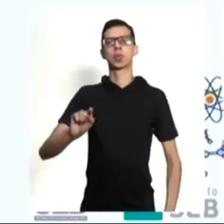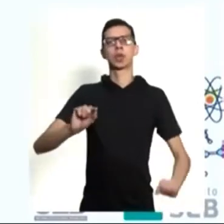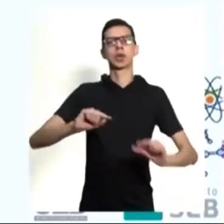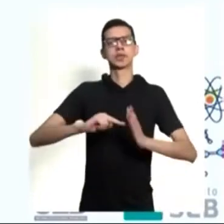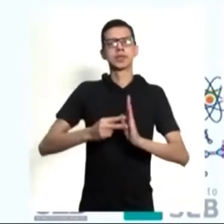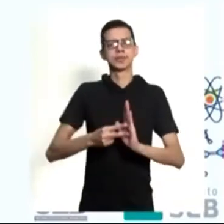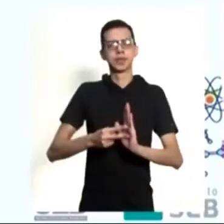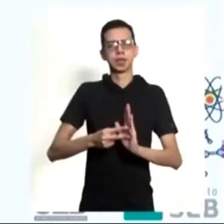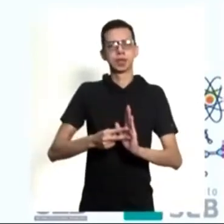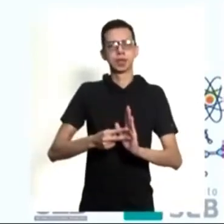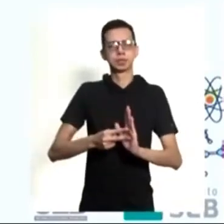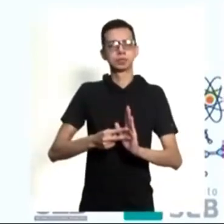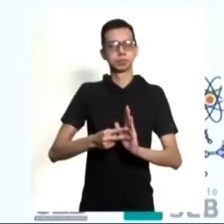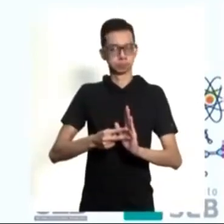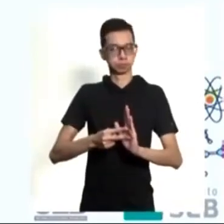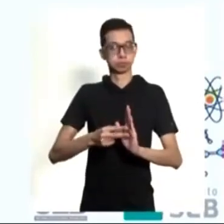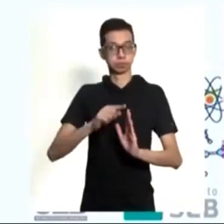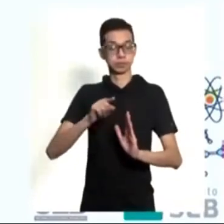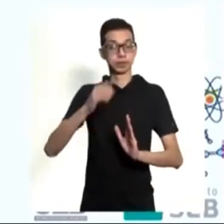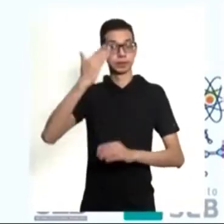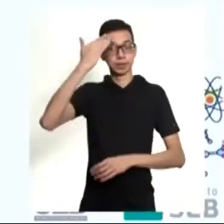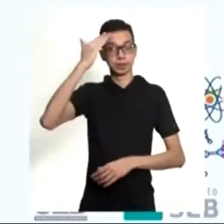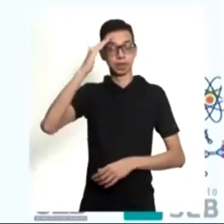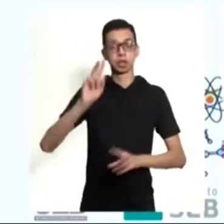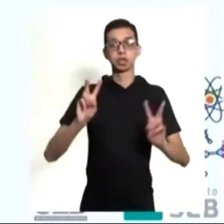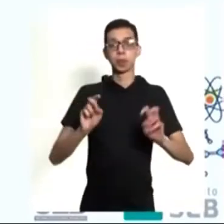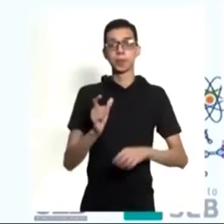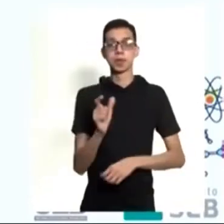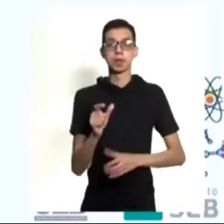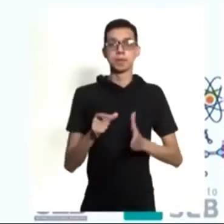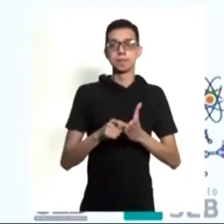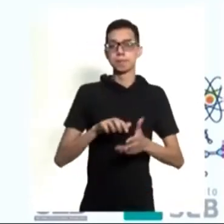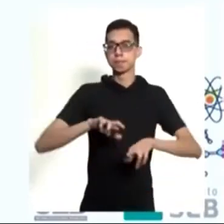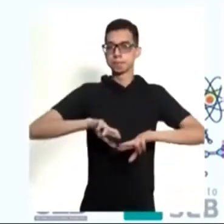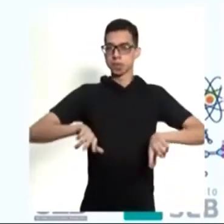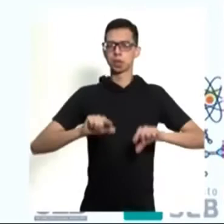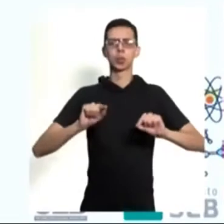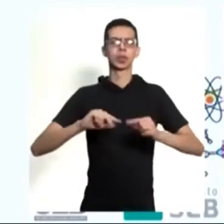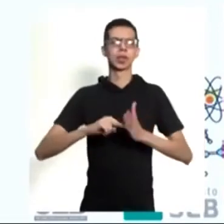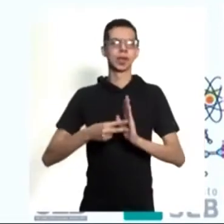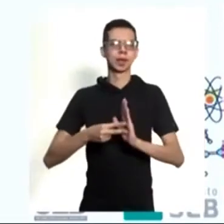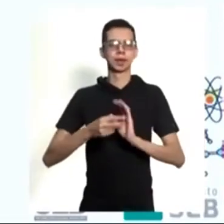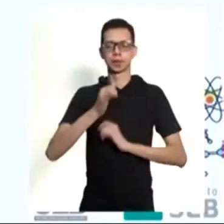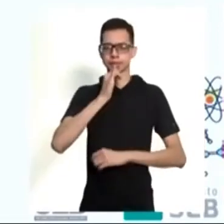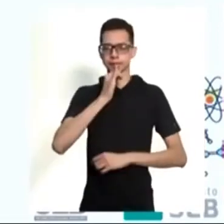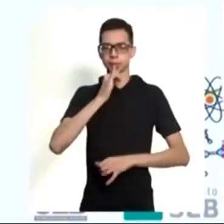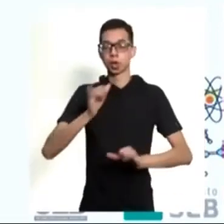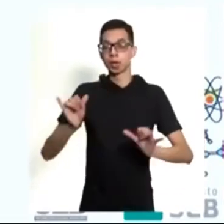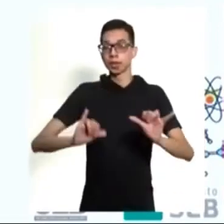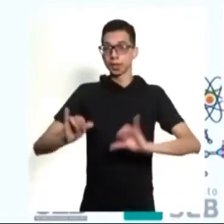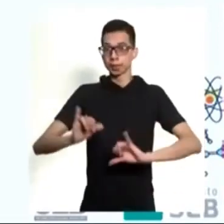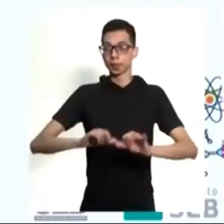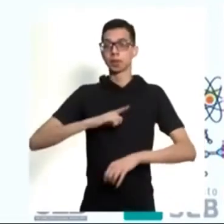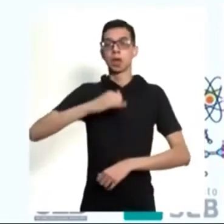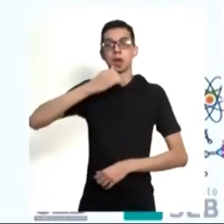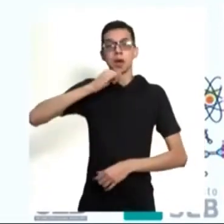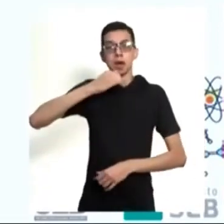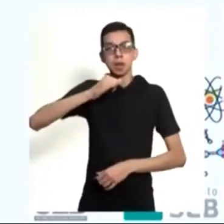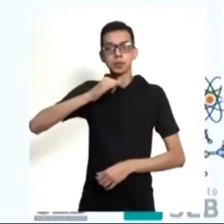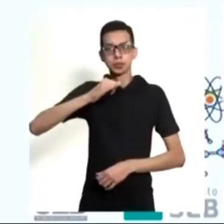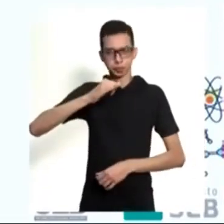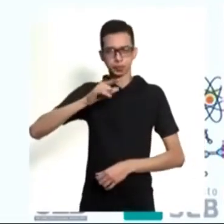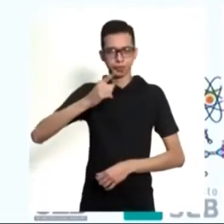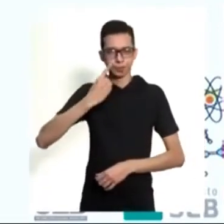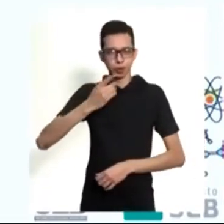um pré-requisito aqui para a gente entender pilhas. Oxirredução é aquela reação química que acontece com transferência de elétrons, que é o que eu acabei de